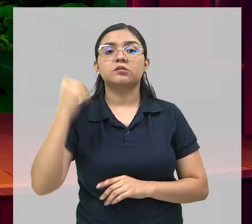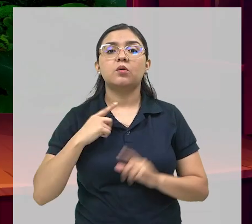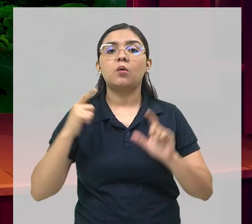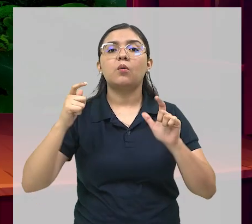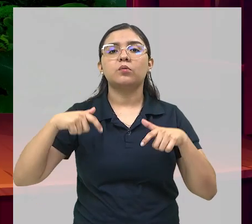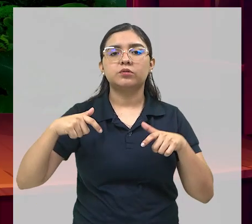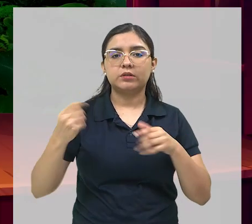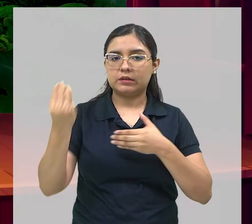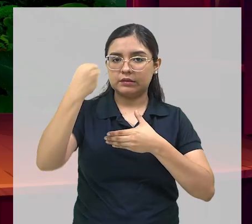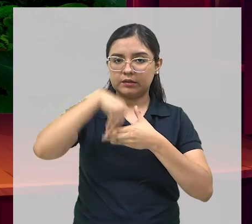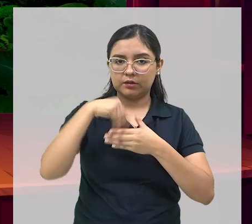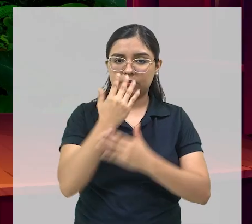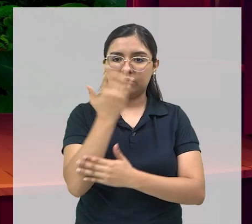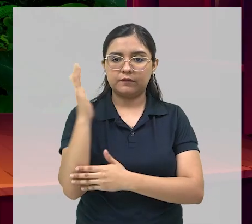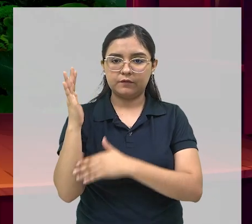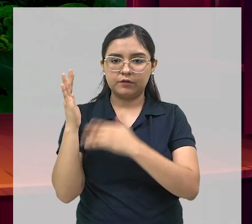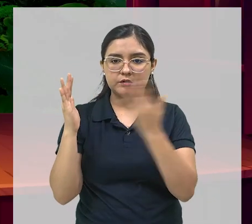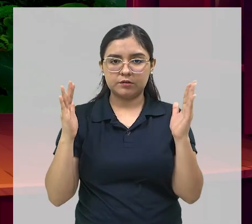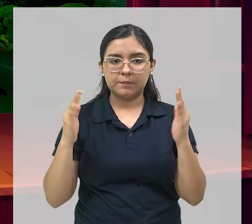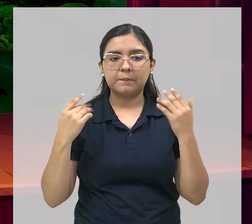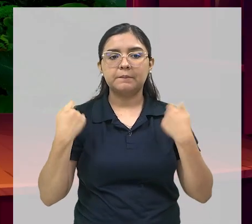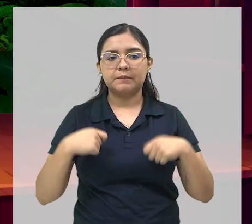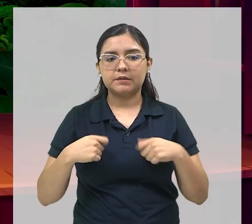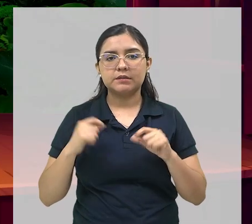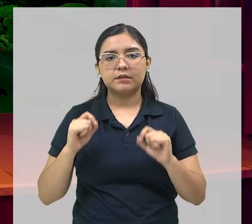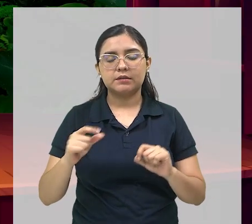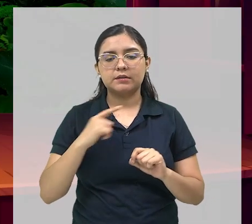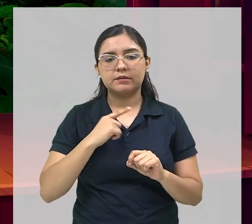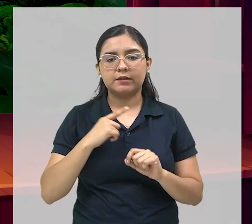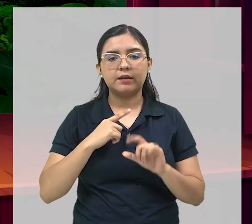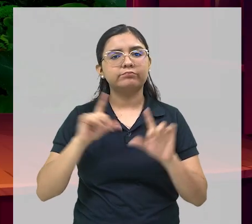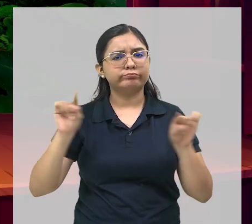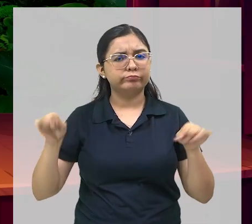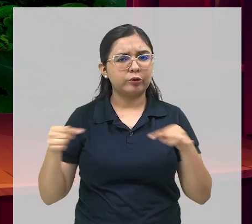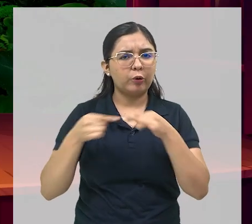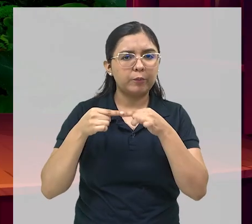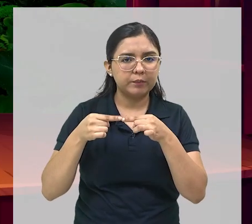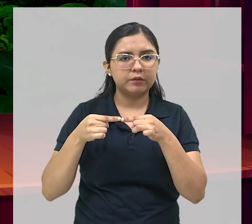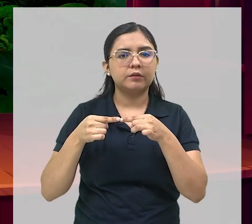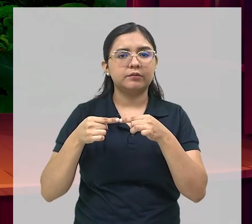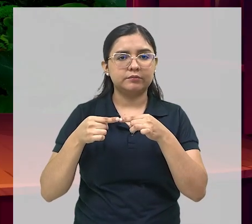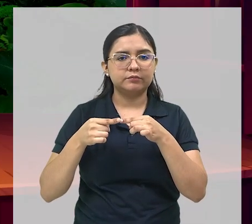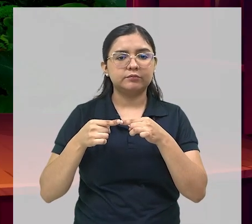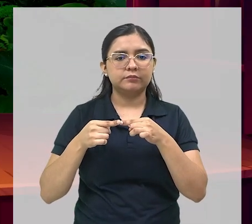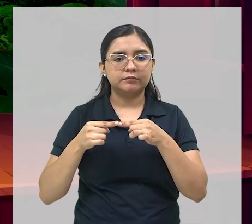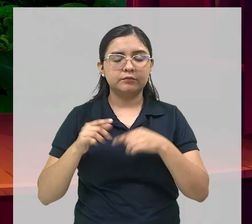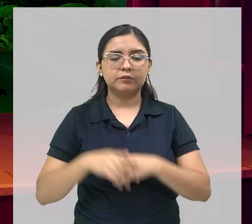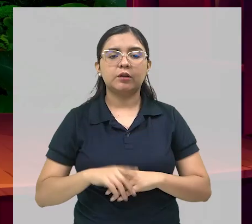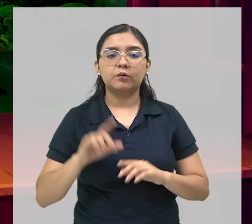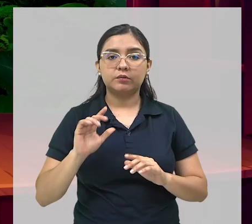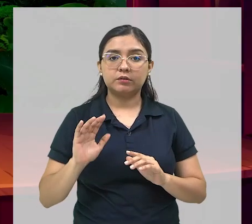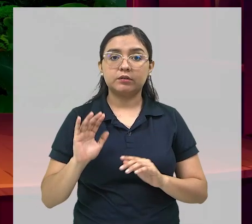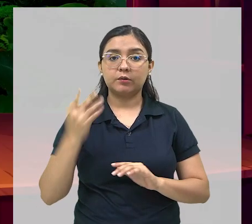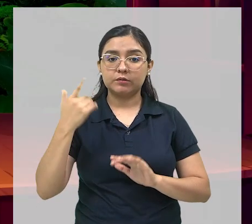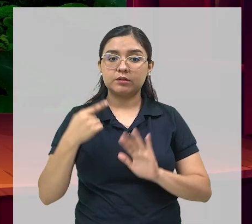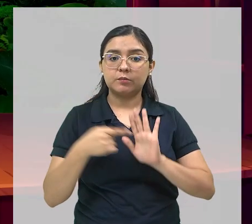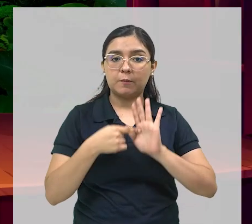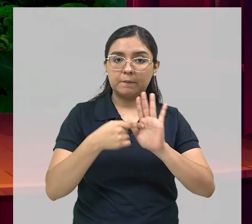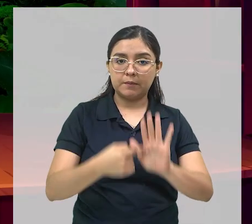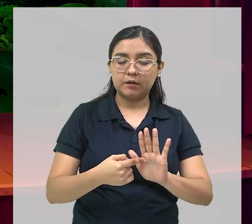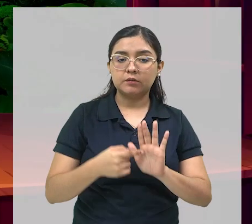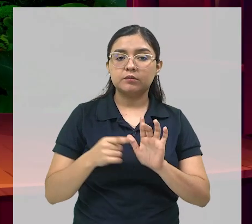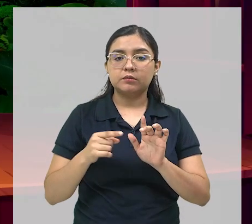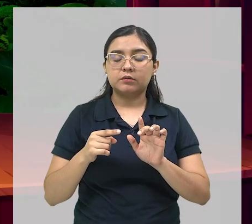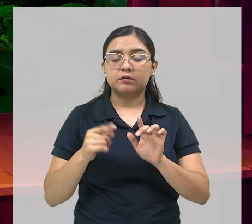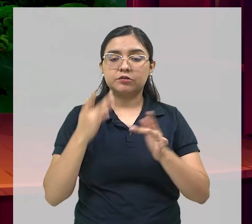uma floresta. Né? Então, a gente tem que ter um diálogo assertivo entre o que está acontecendo em cena e o cenário que está